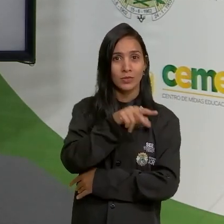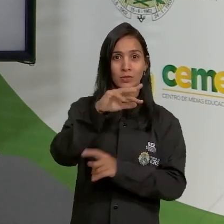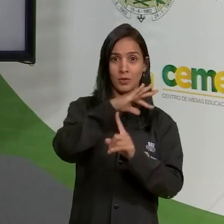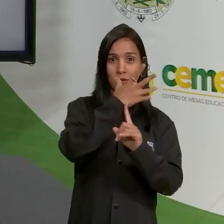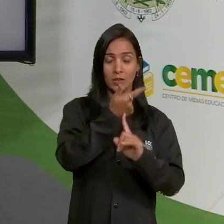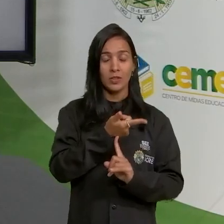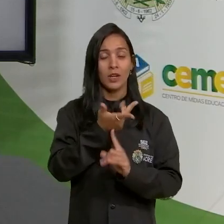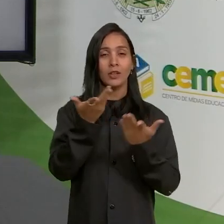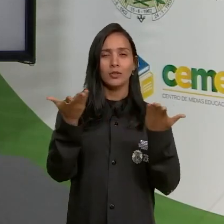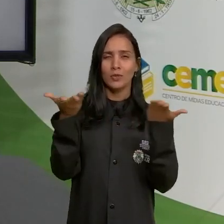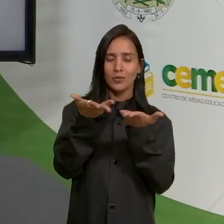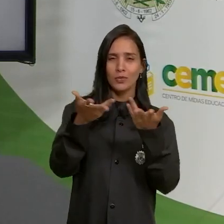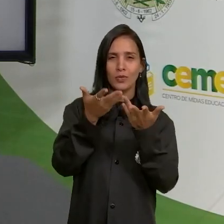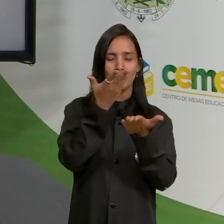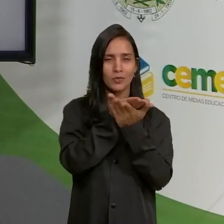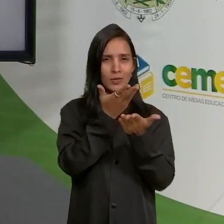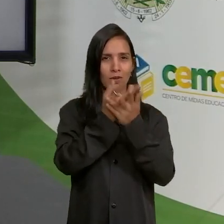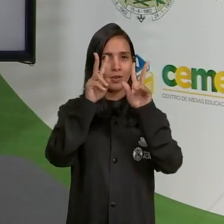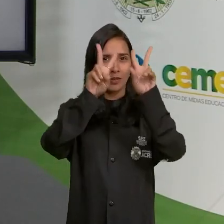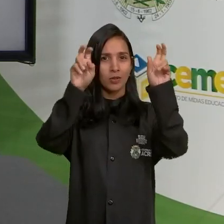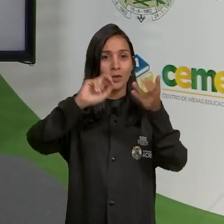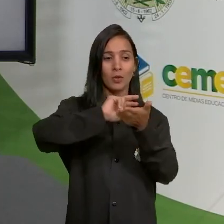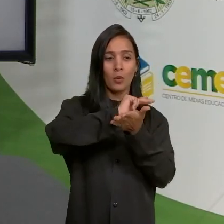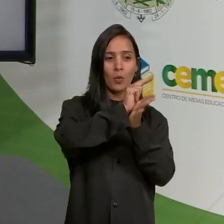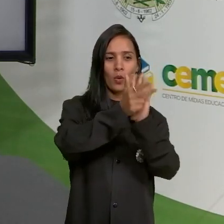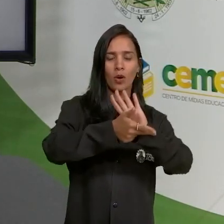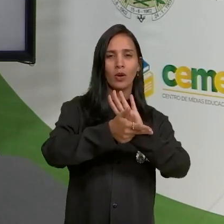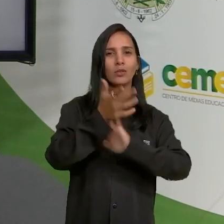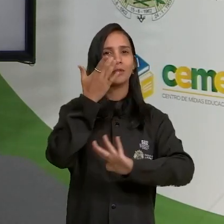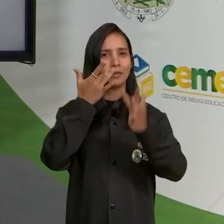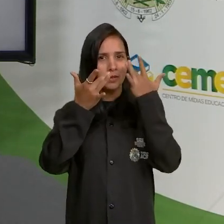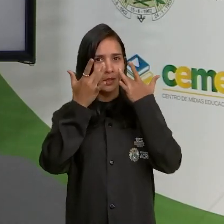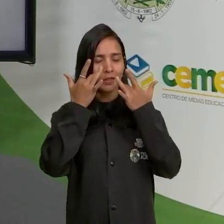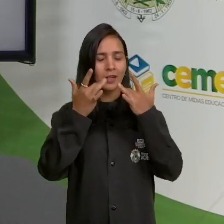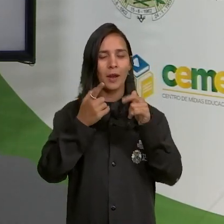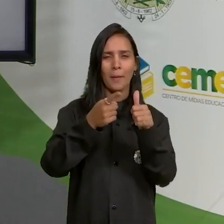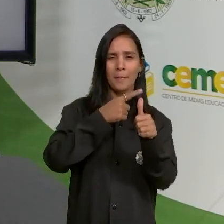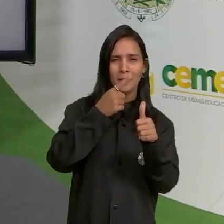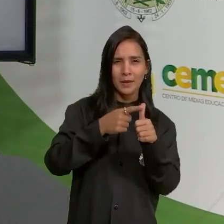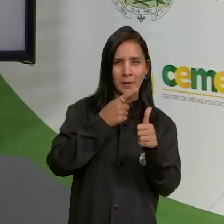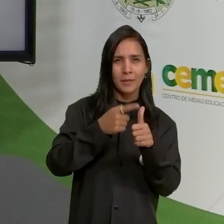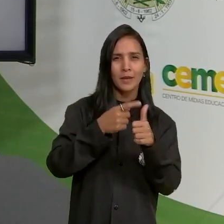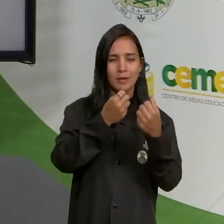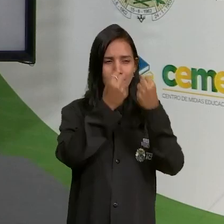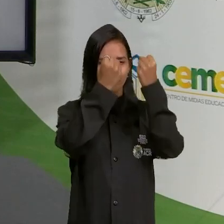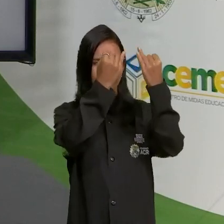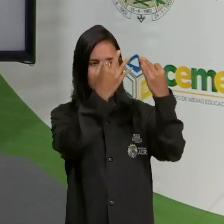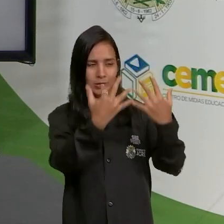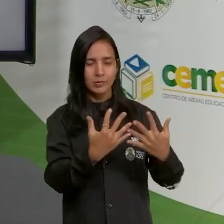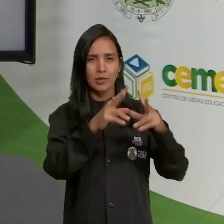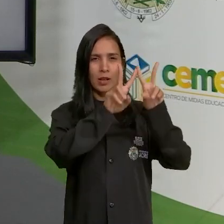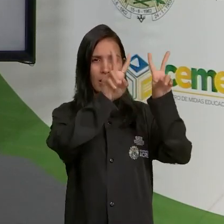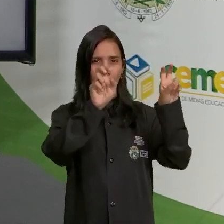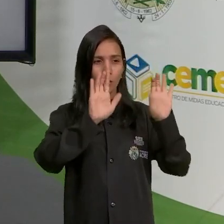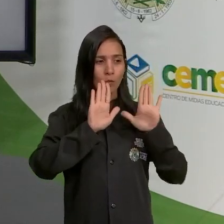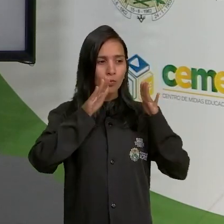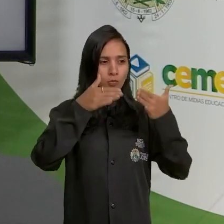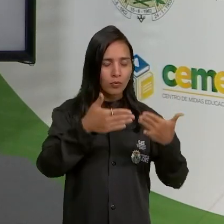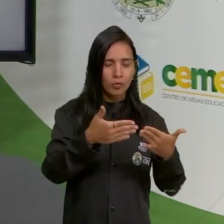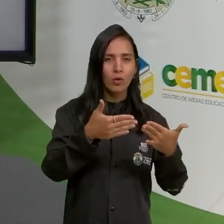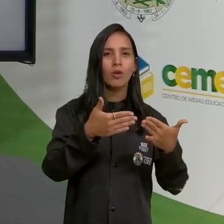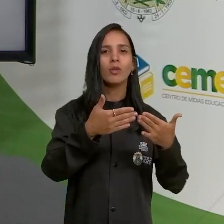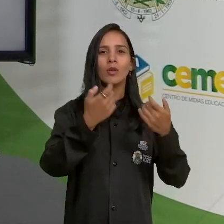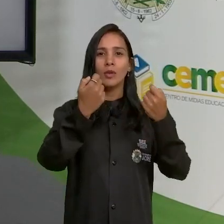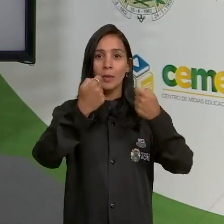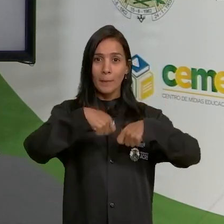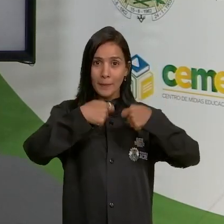os gêneros teatrais. Primeiramente, para a gente começar a falar sobre os gêneros especificamente, nós vamos voltar um